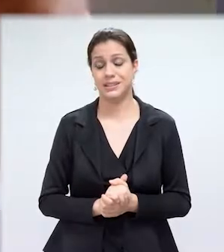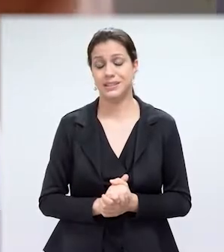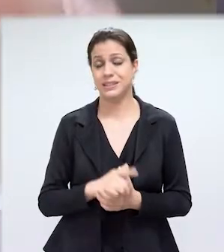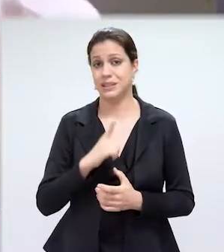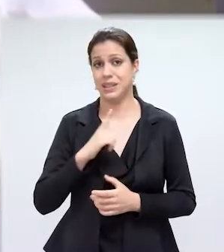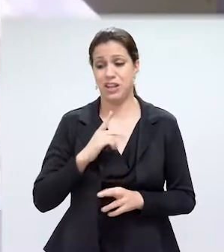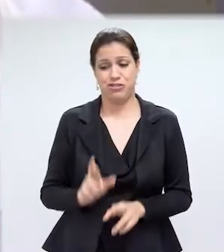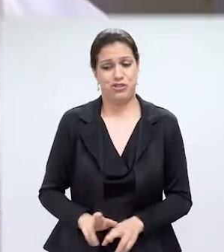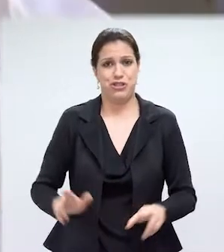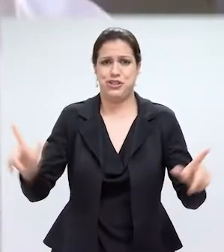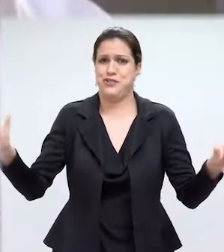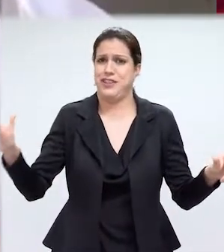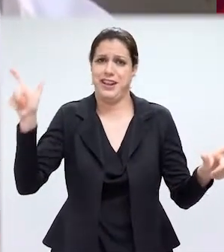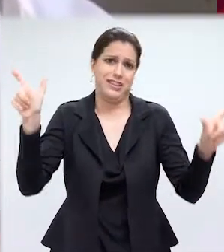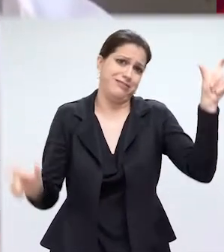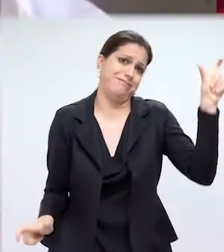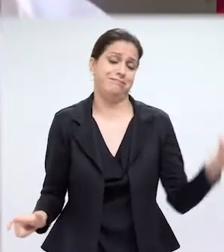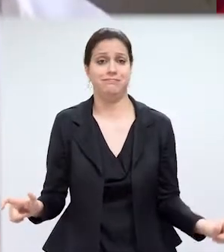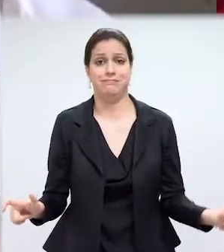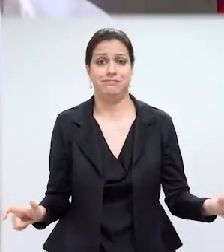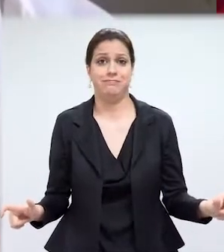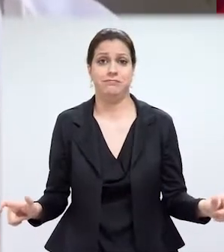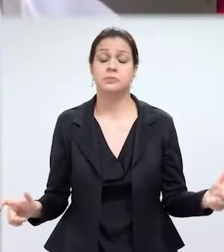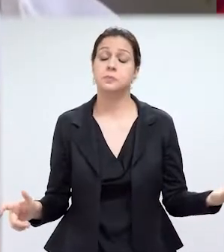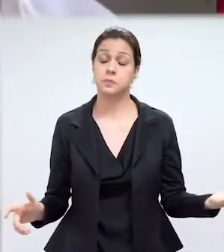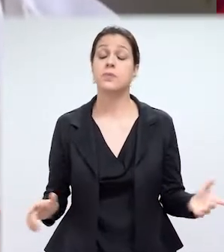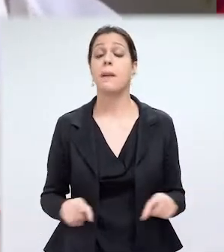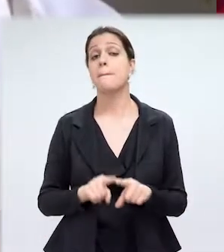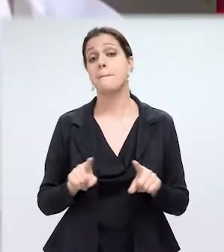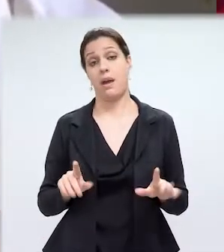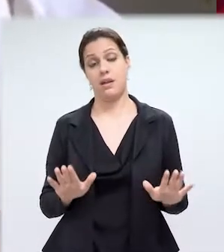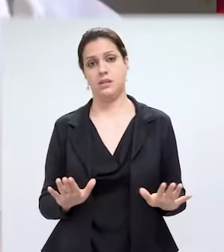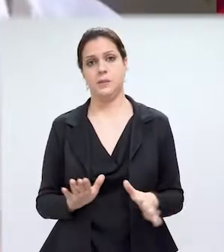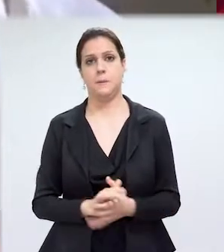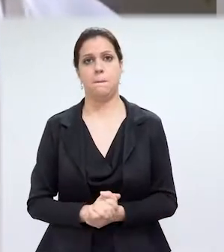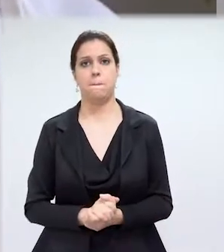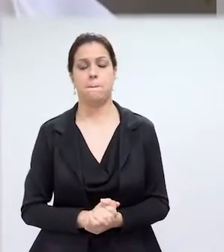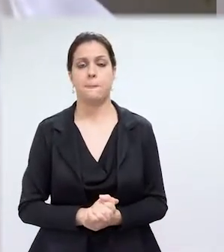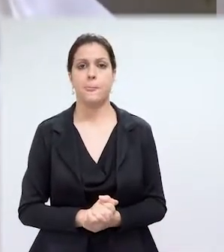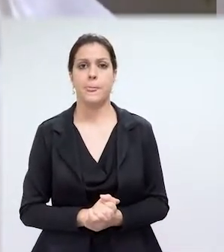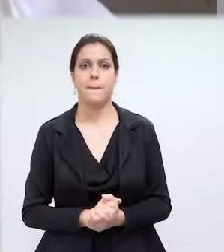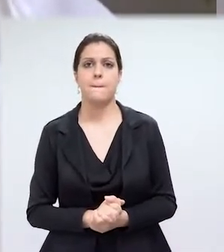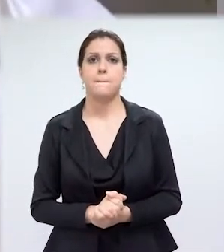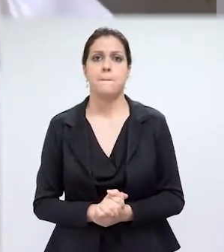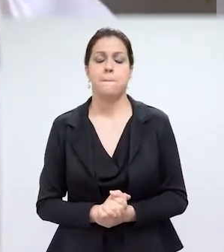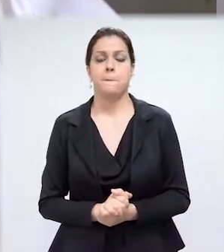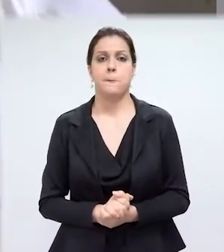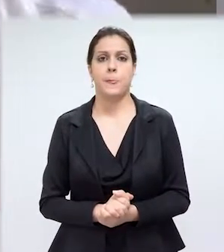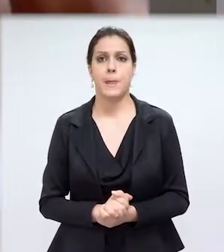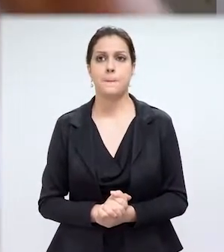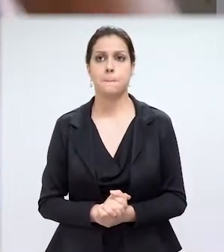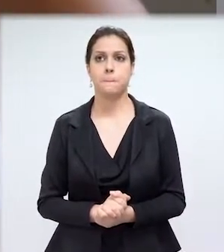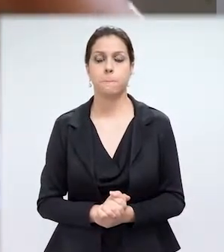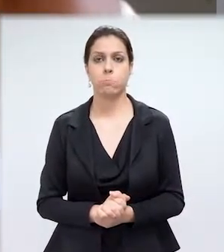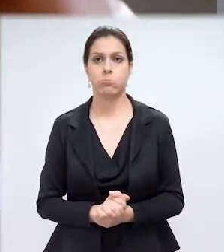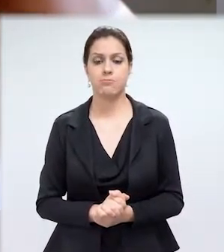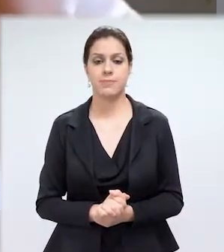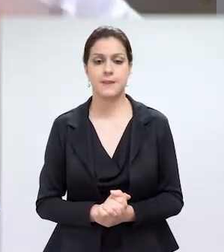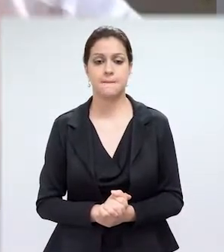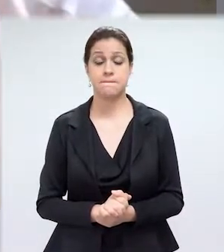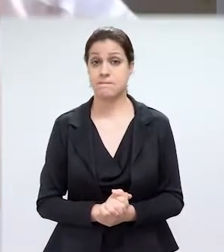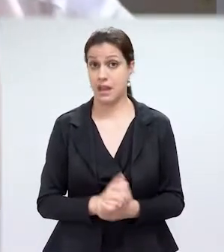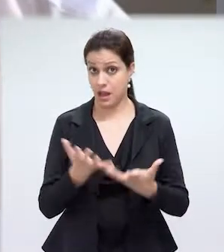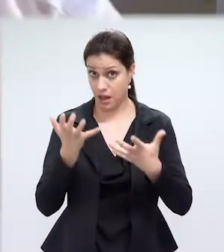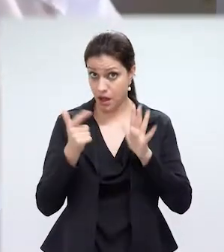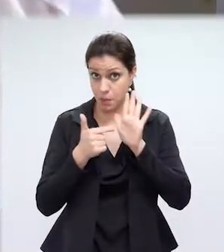muito distantes uns dos outros de partida. Então, não tem como eu falar isso. Agora, com isso,